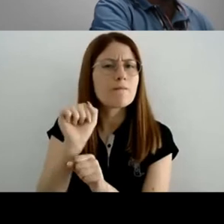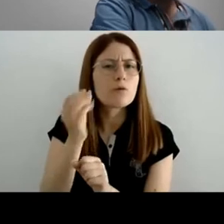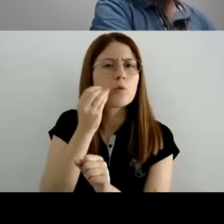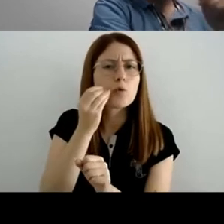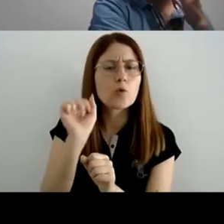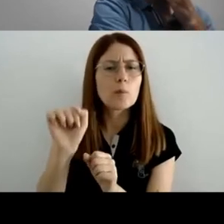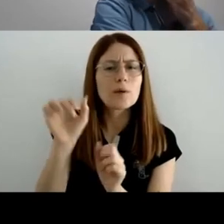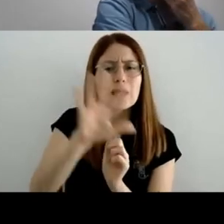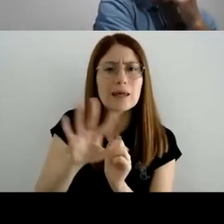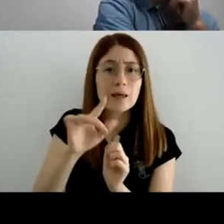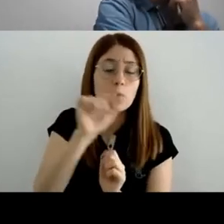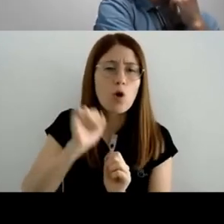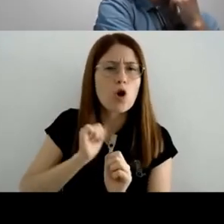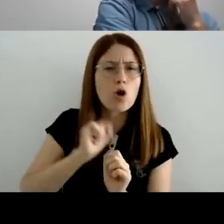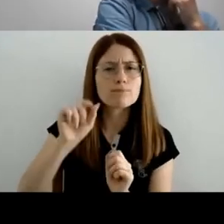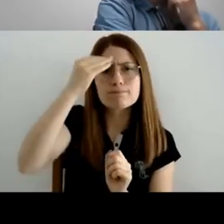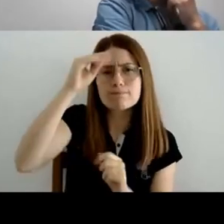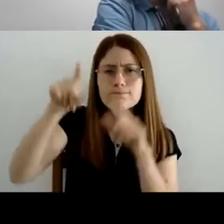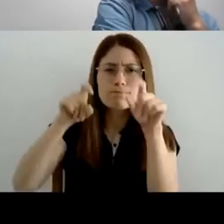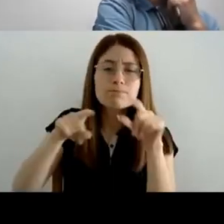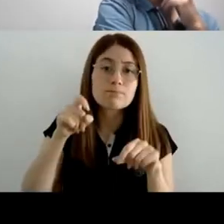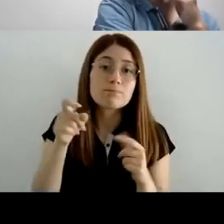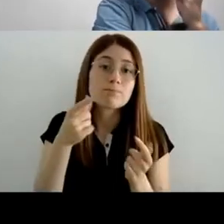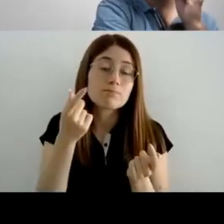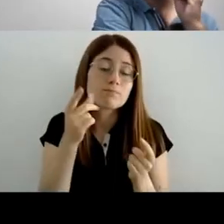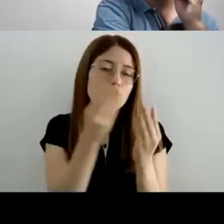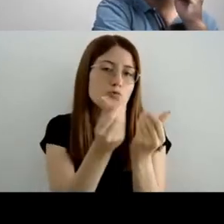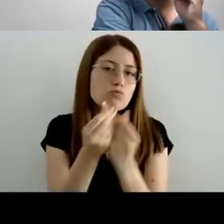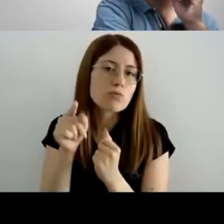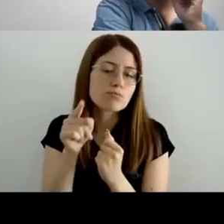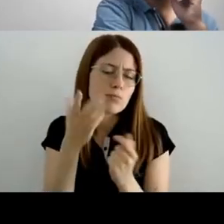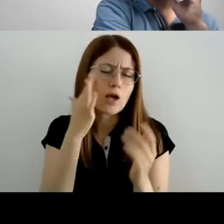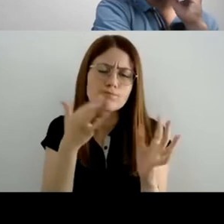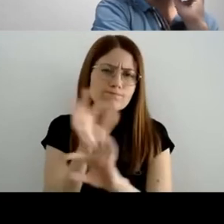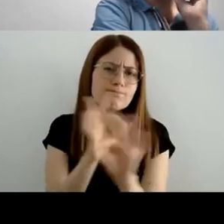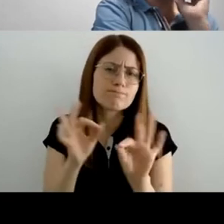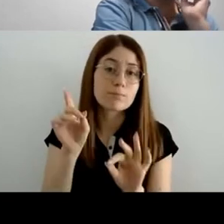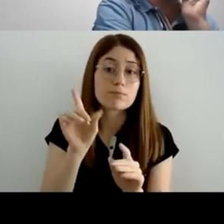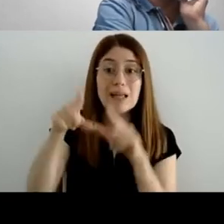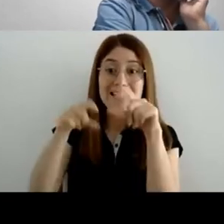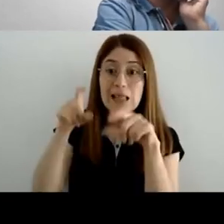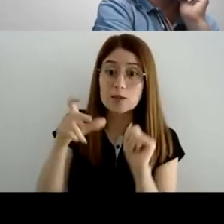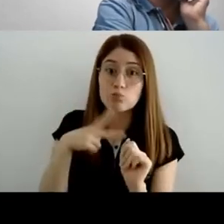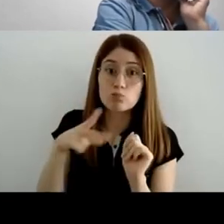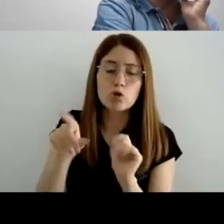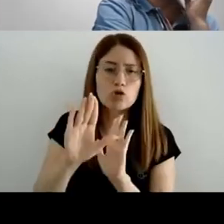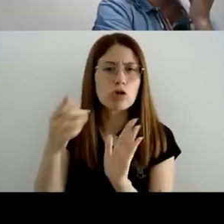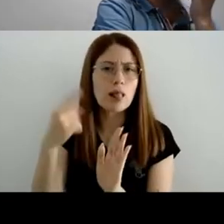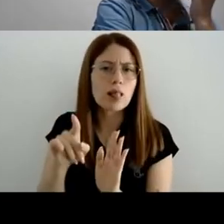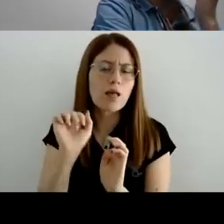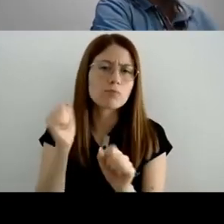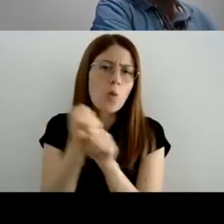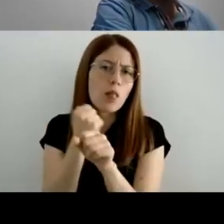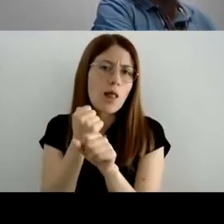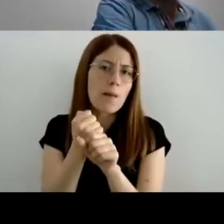forma como respondeu também um conjunto de questões relacionadas com esse tema, foi brilhante. Ou seja, dentro daquela seleção também já existe esse papel,